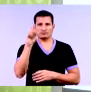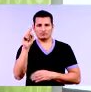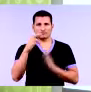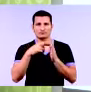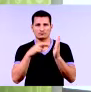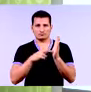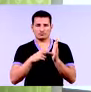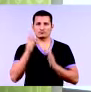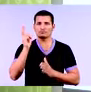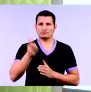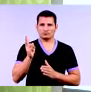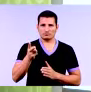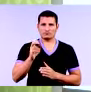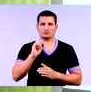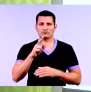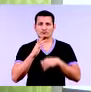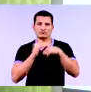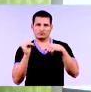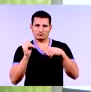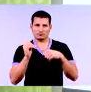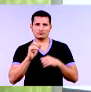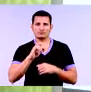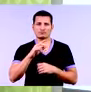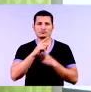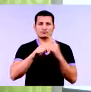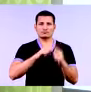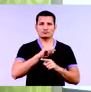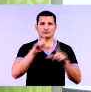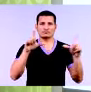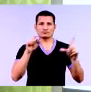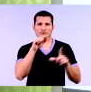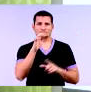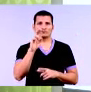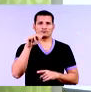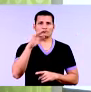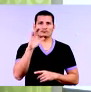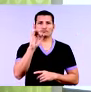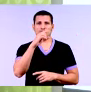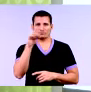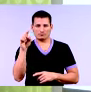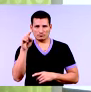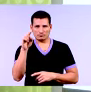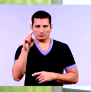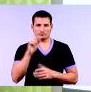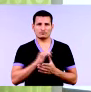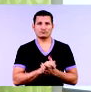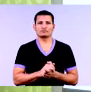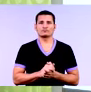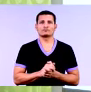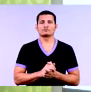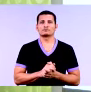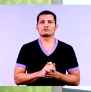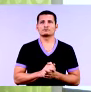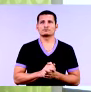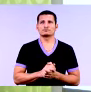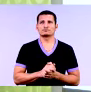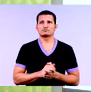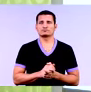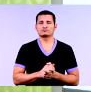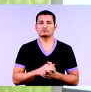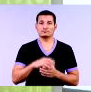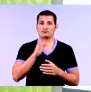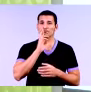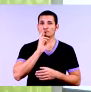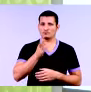da mesma forma eu vou executar essa função, passando os 3 parâmetros que ela exige. Então a